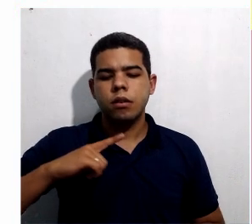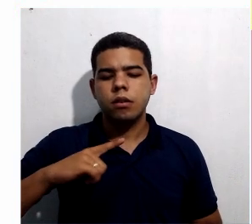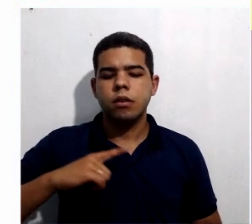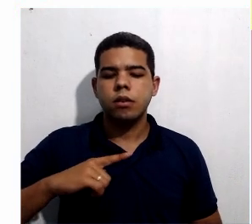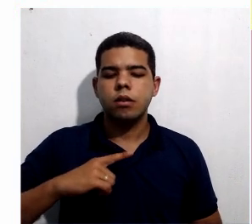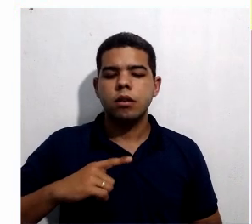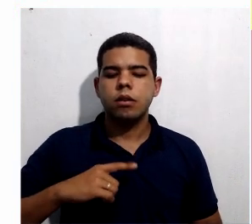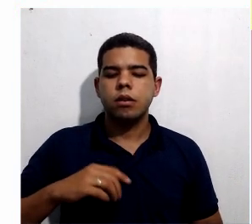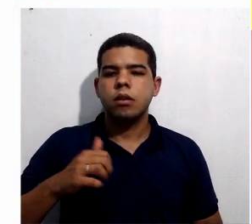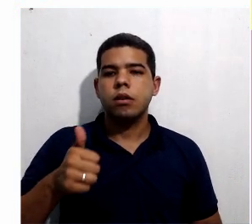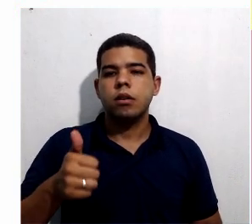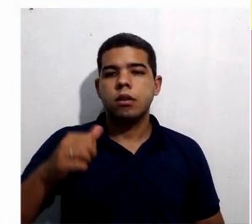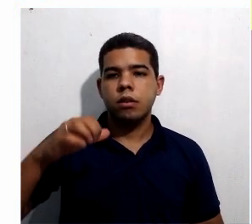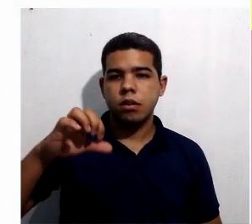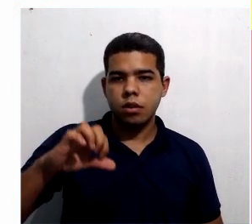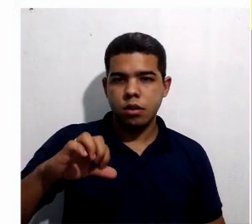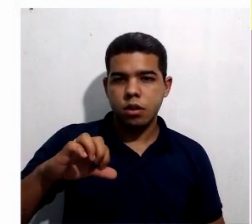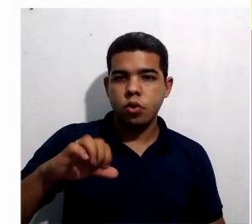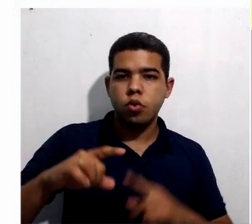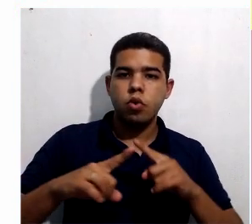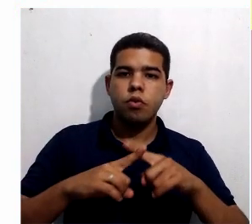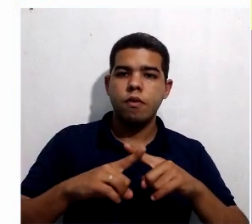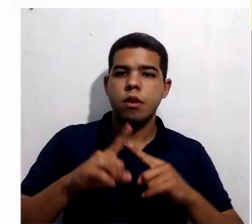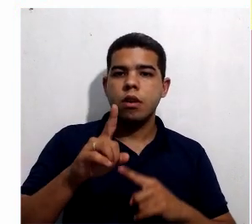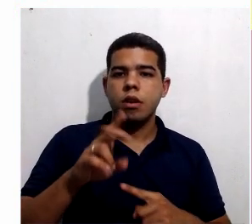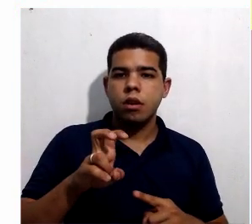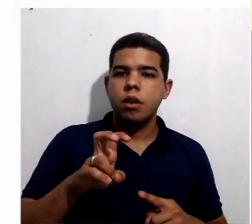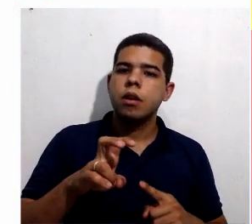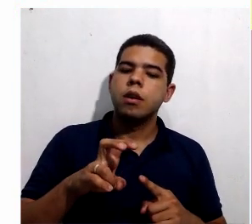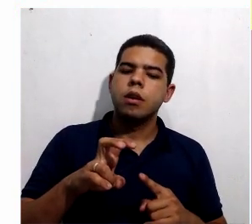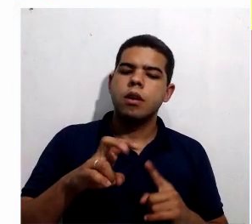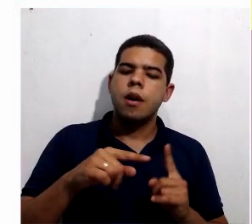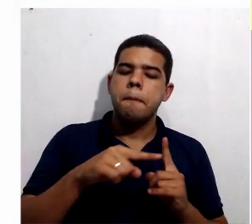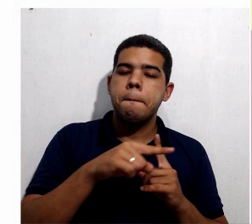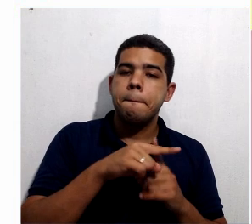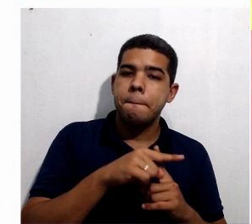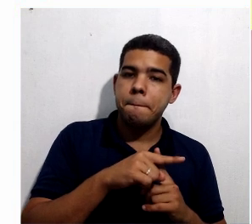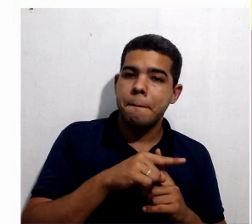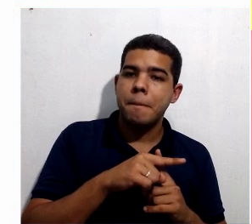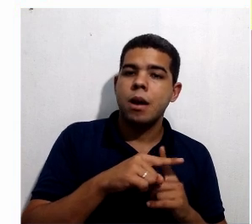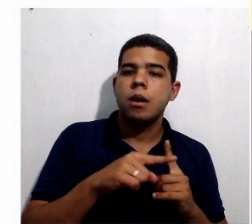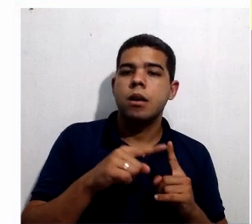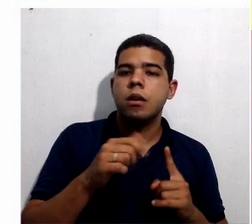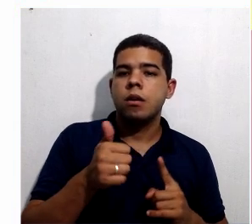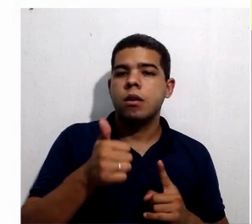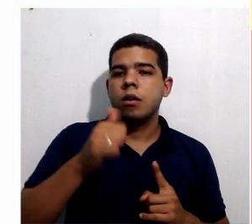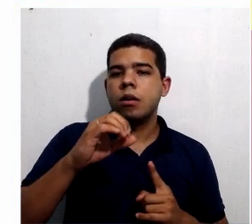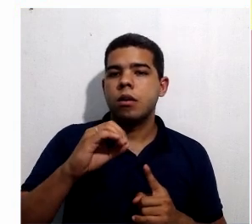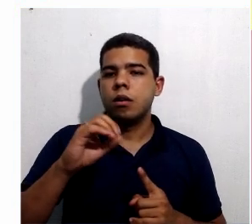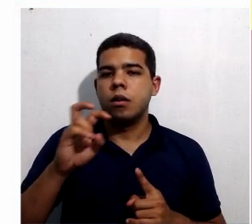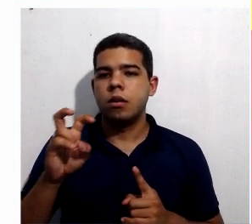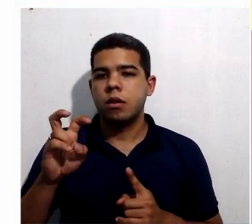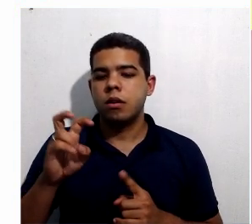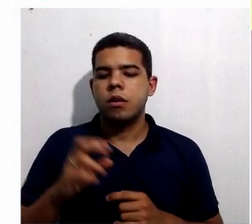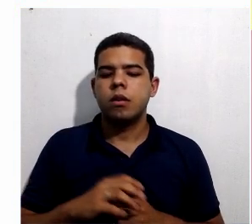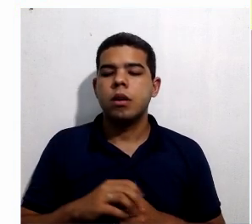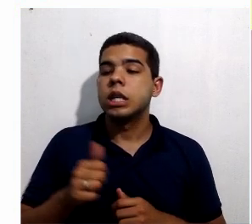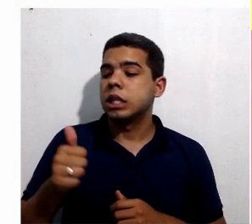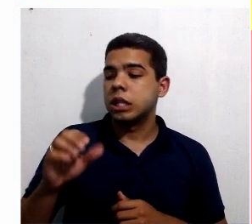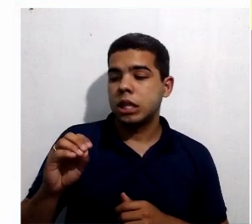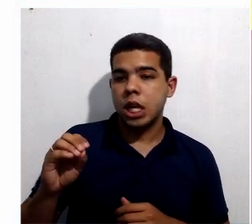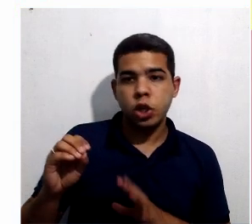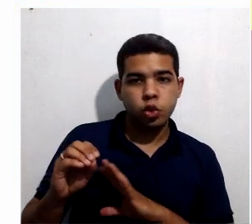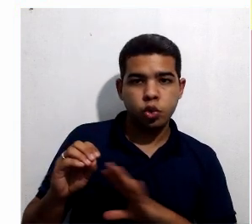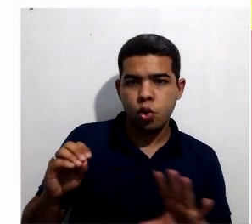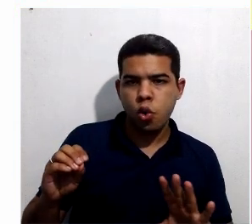faria 19 adições de 15 mais o primeiro termo. Mas como a nossa questão está querendo saber só o décimo, vamos ficar